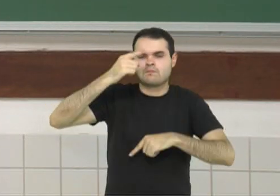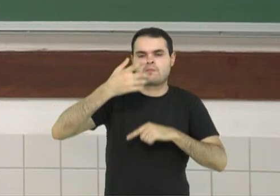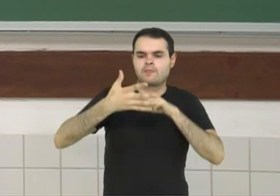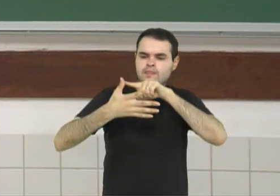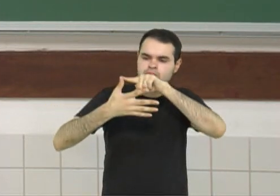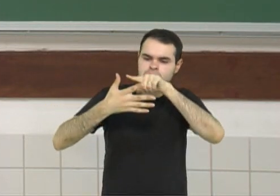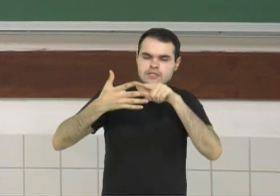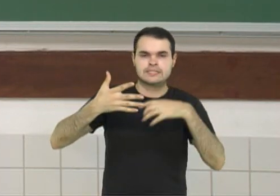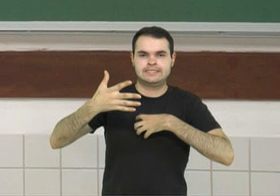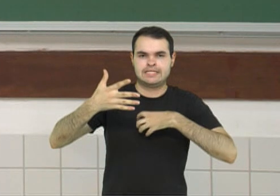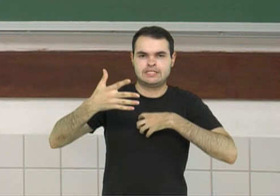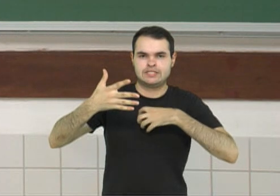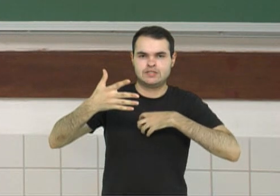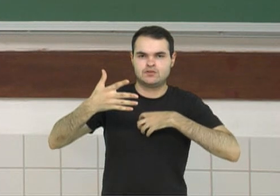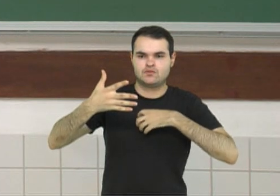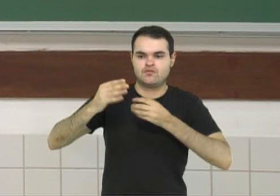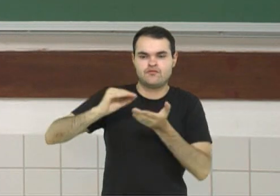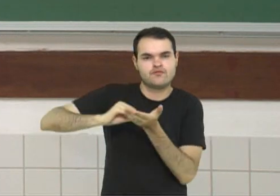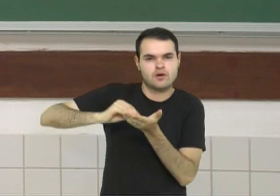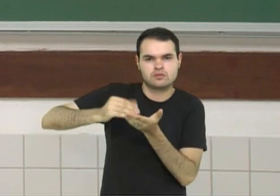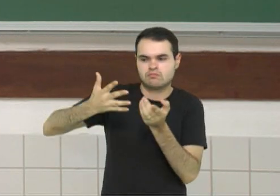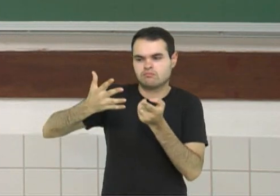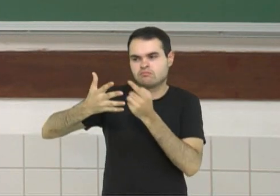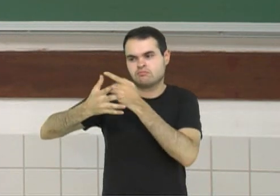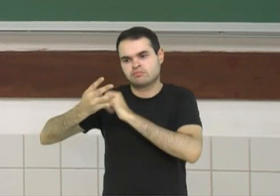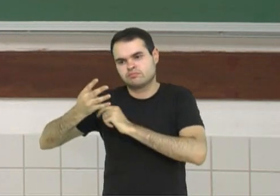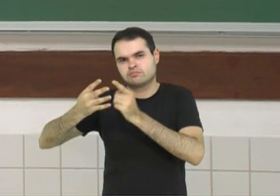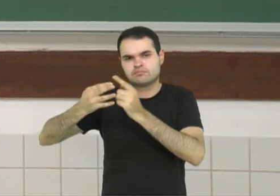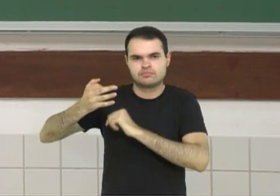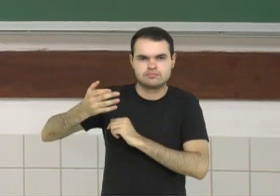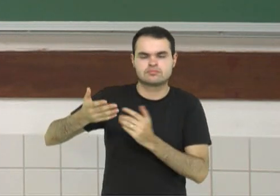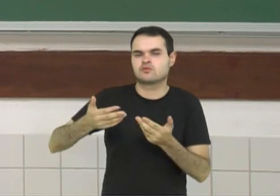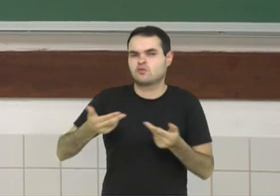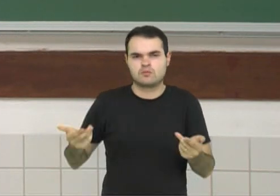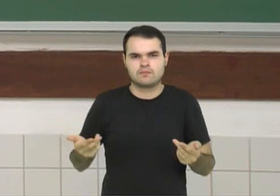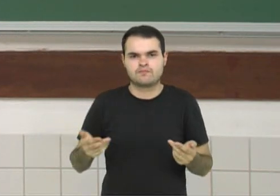ou uma dificuldade, né? Os nossos